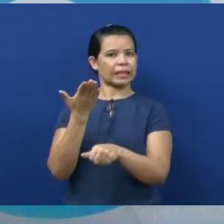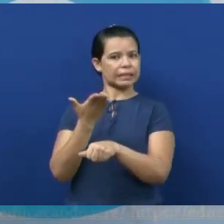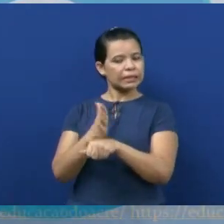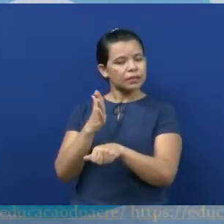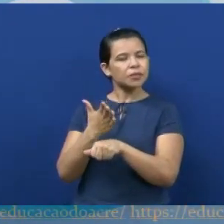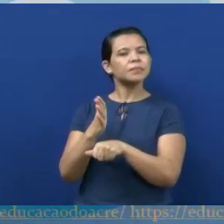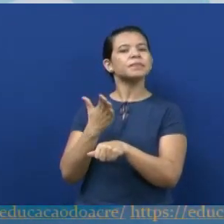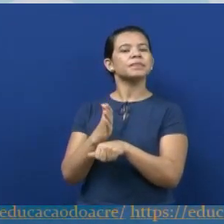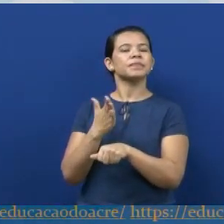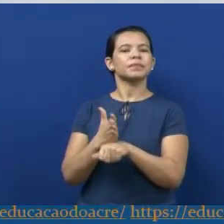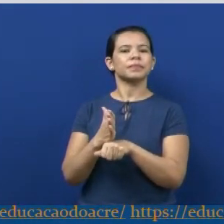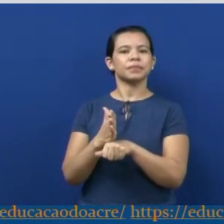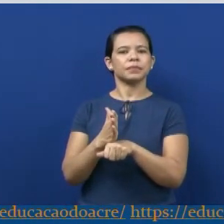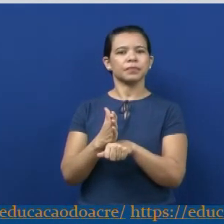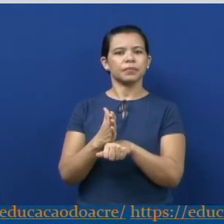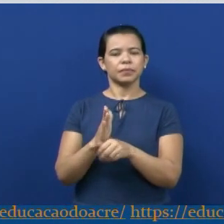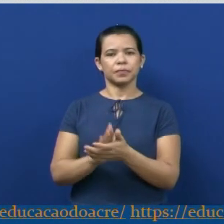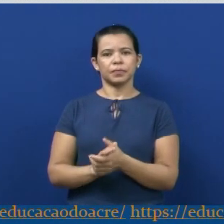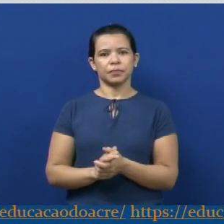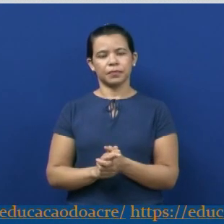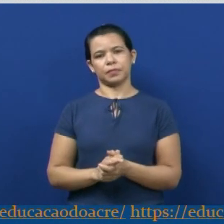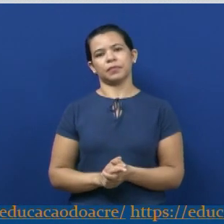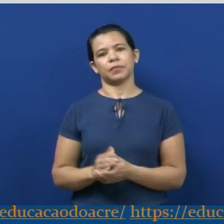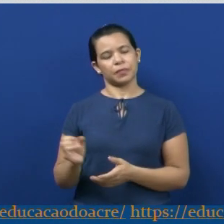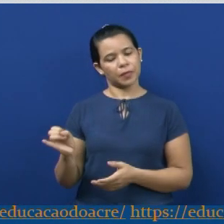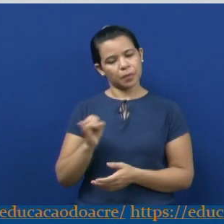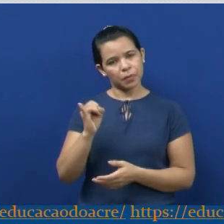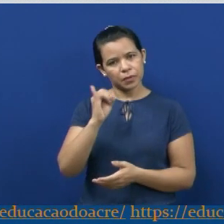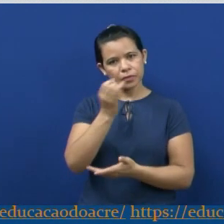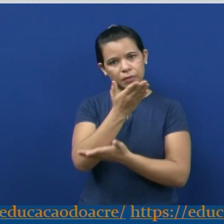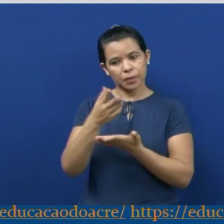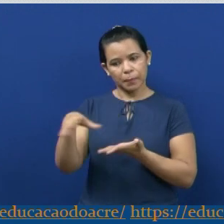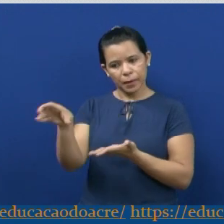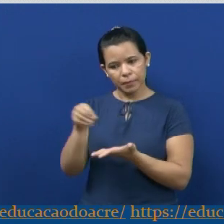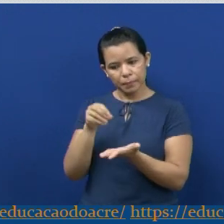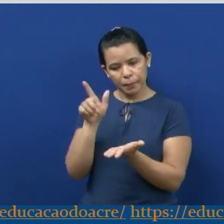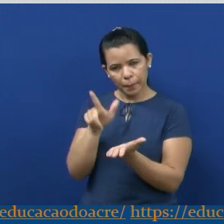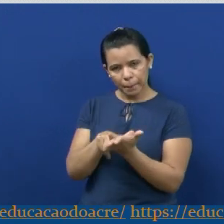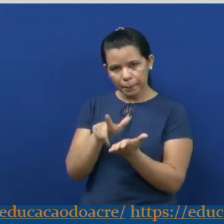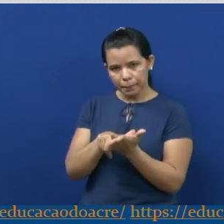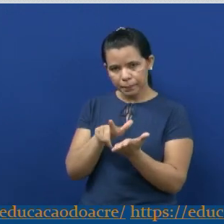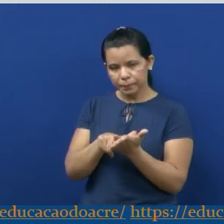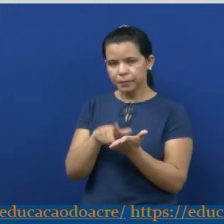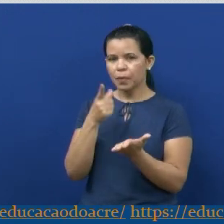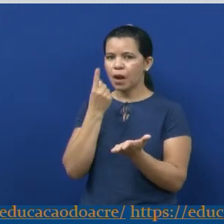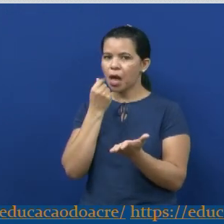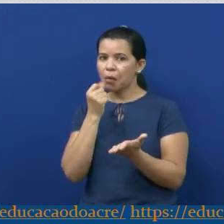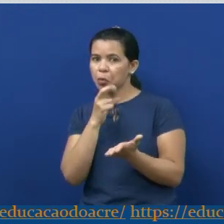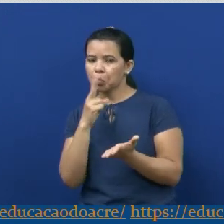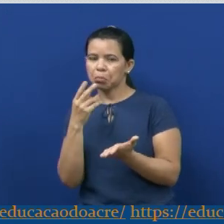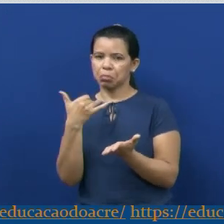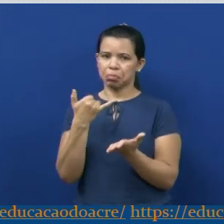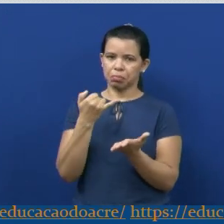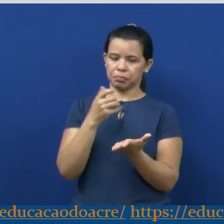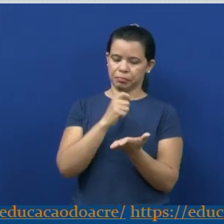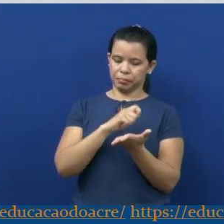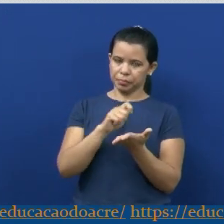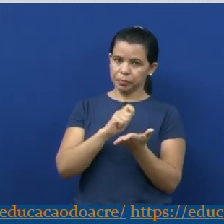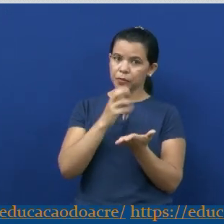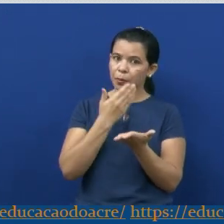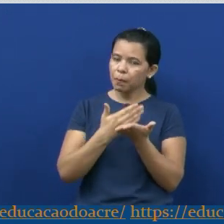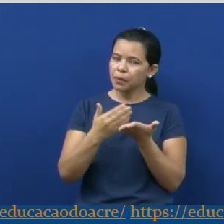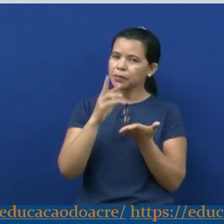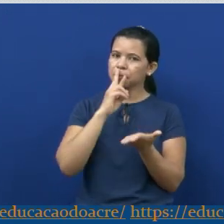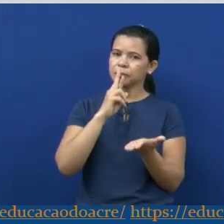O exercitando, é interessante que você pegue um papel, pegue aí um lápis, uma caneta, para começar a responder